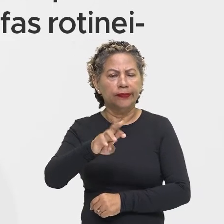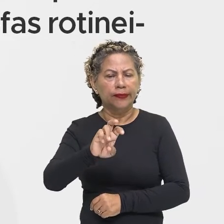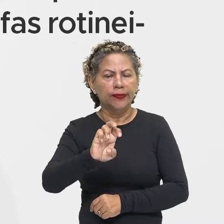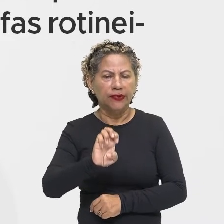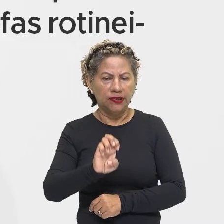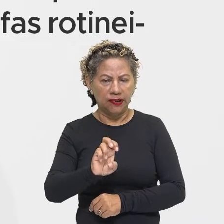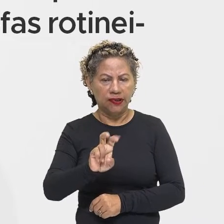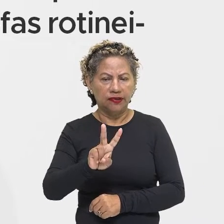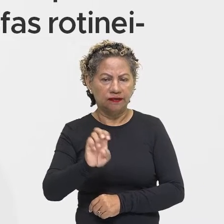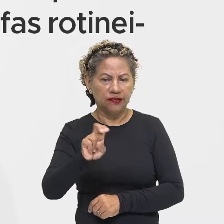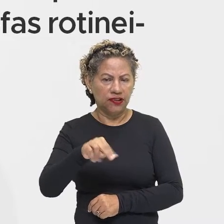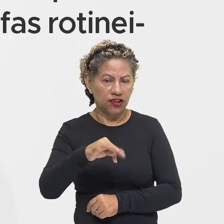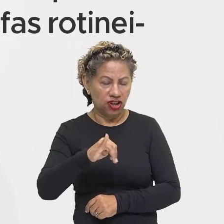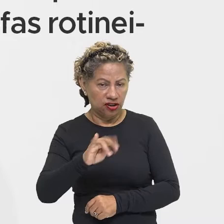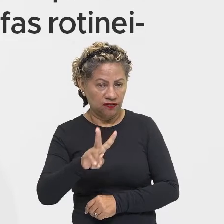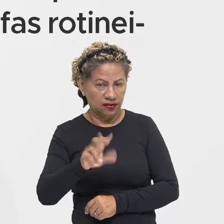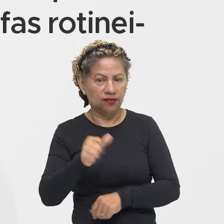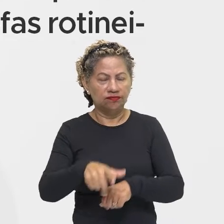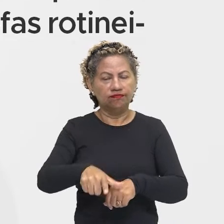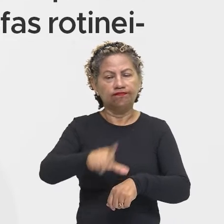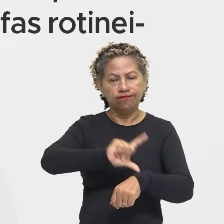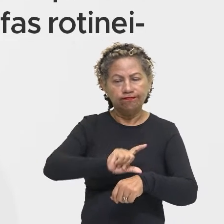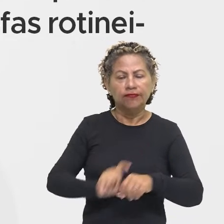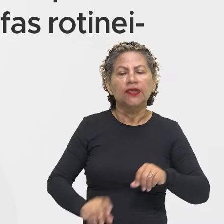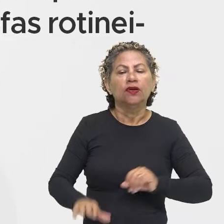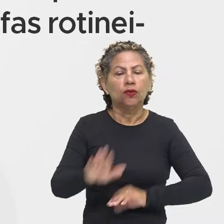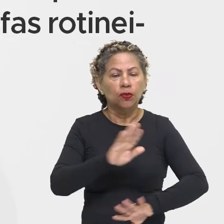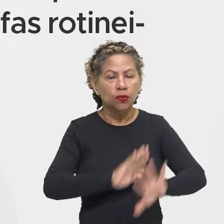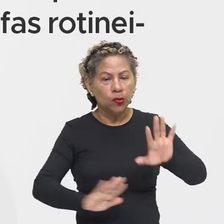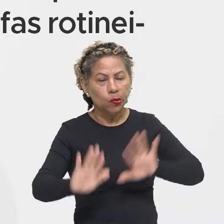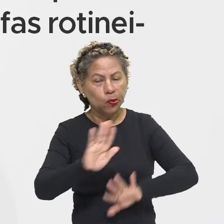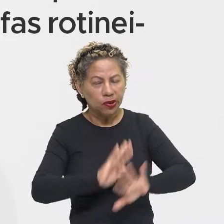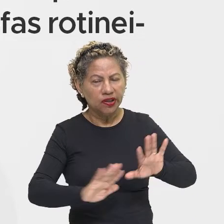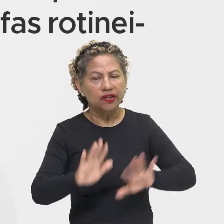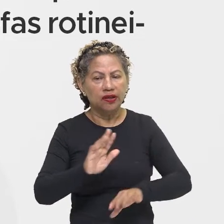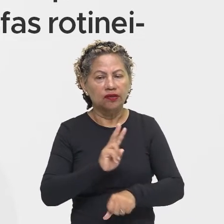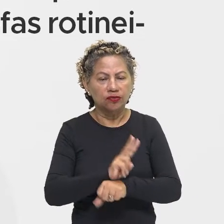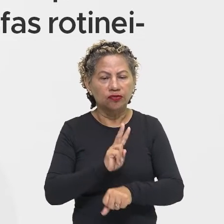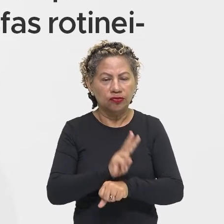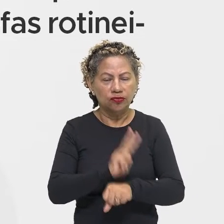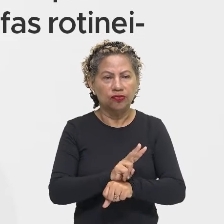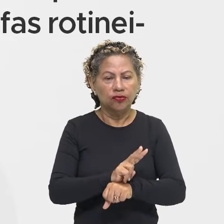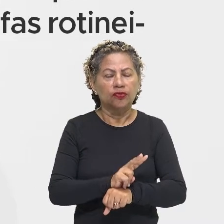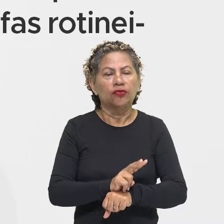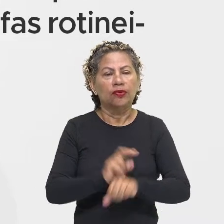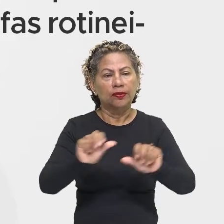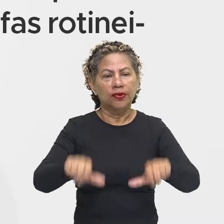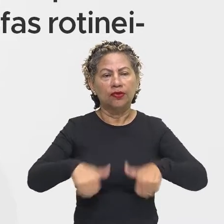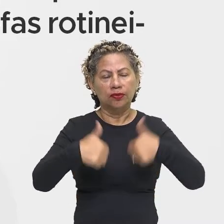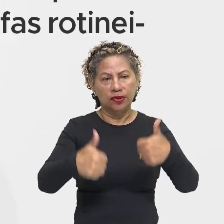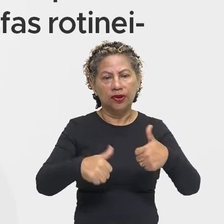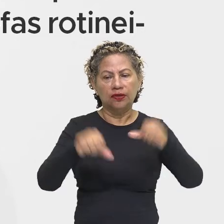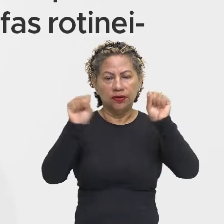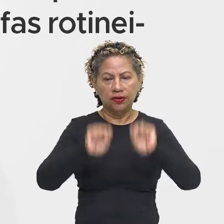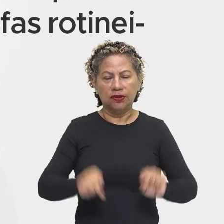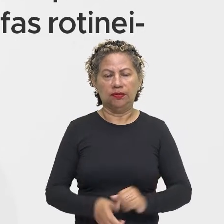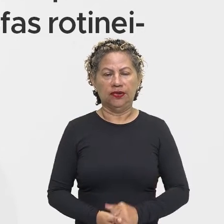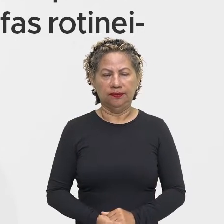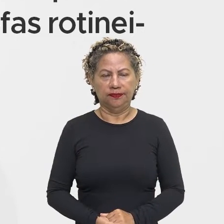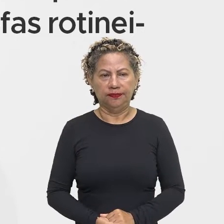nossos dispositivos. Então, vamos conhecer esses dois tipos de manutenção, tá? O tipo